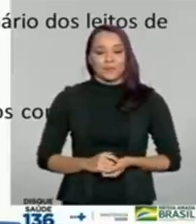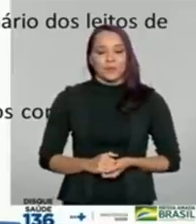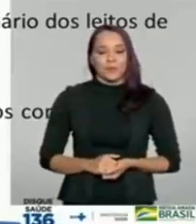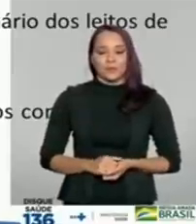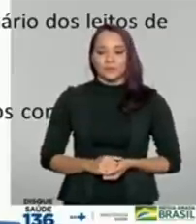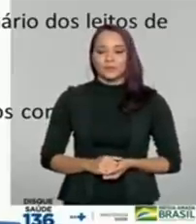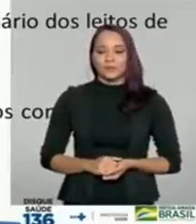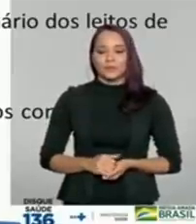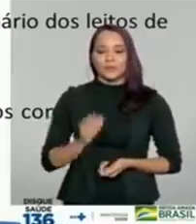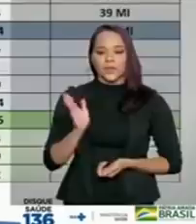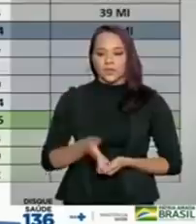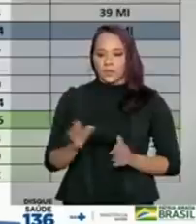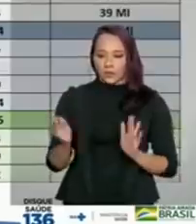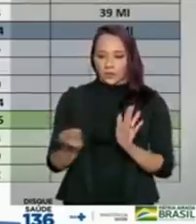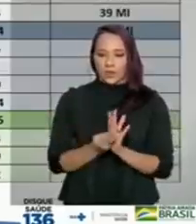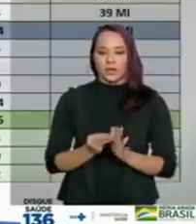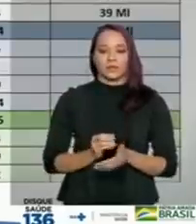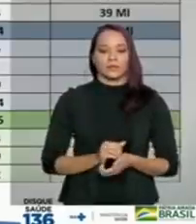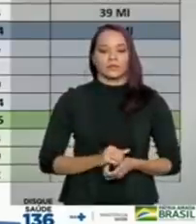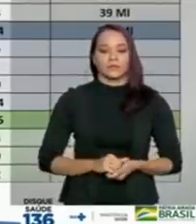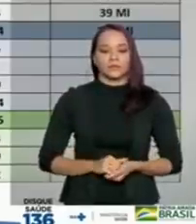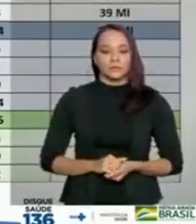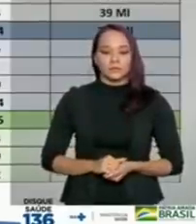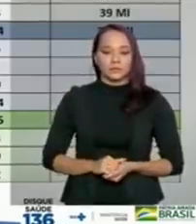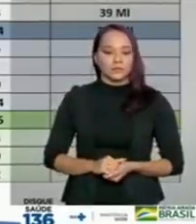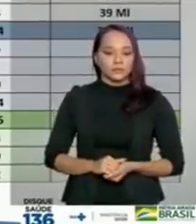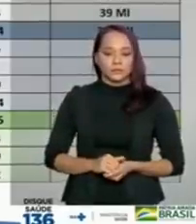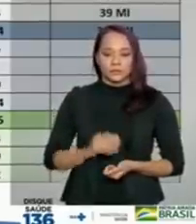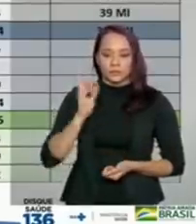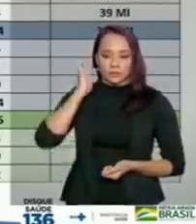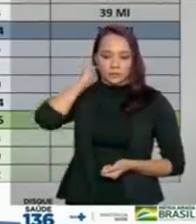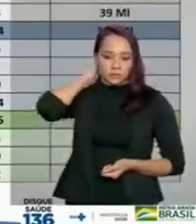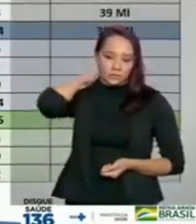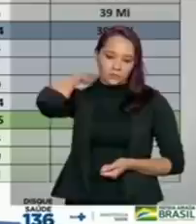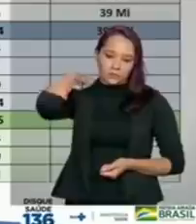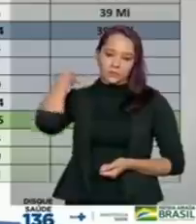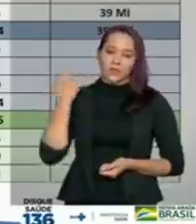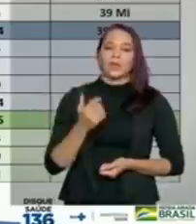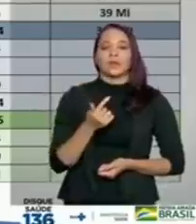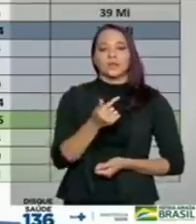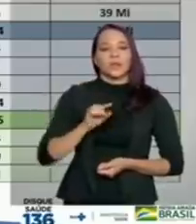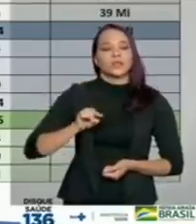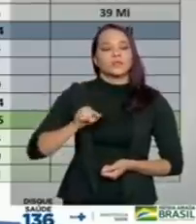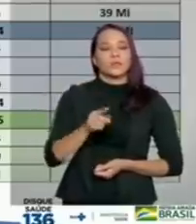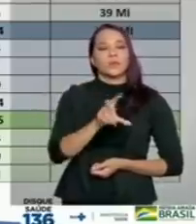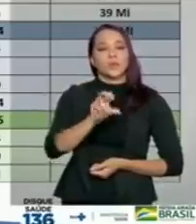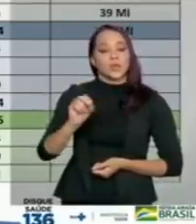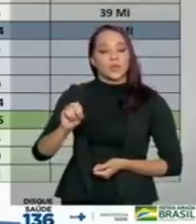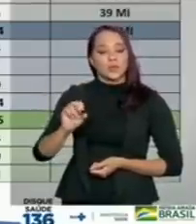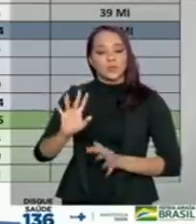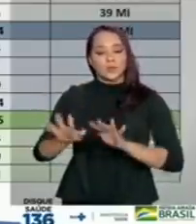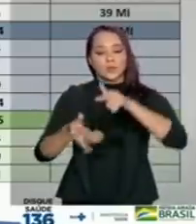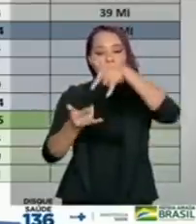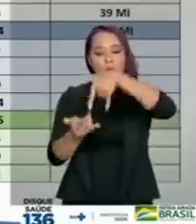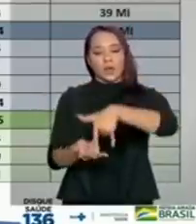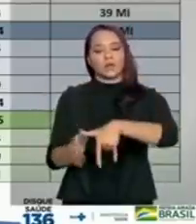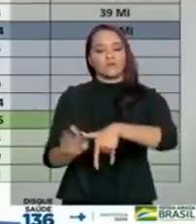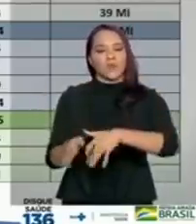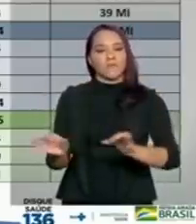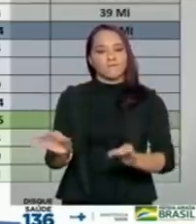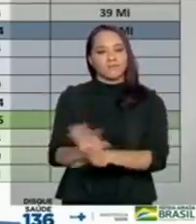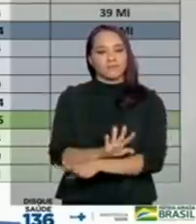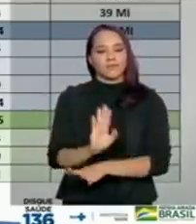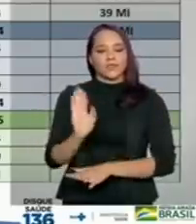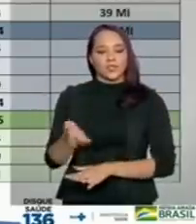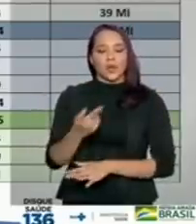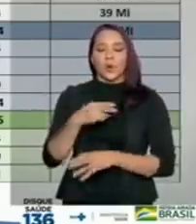Já está colocado lá? Pode ir. Aí, os 7.500 leitos de UTI já habilitados, também colocados